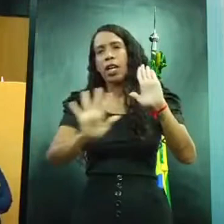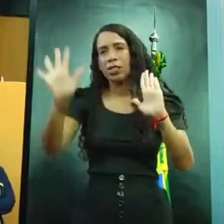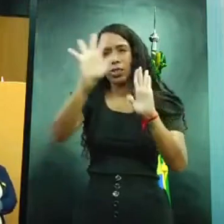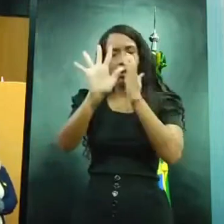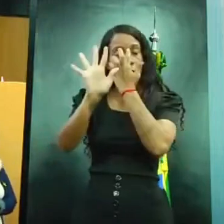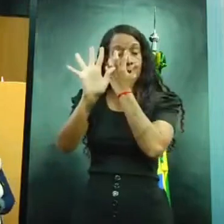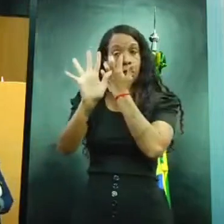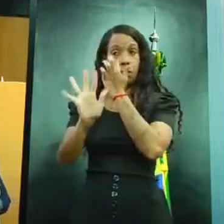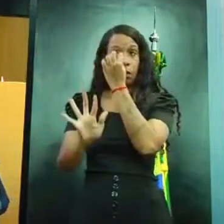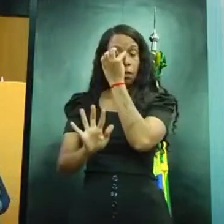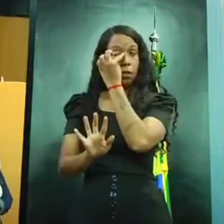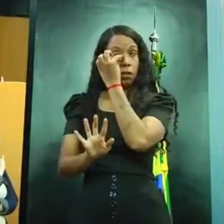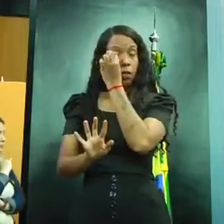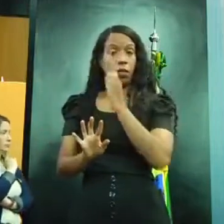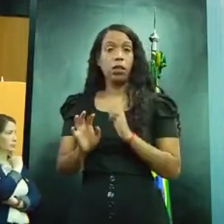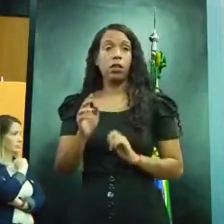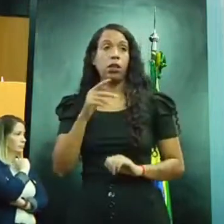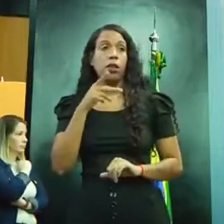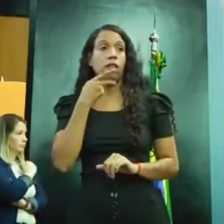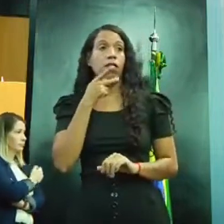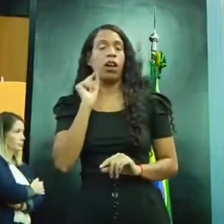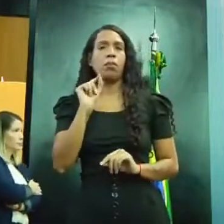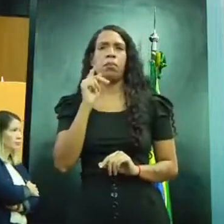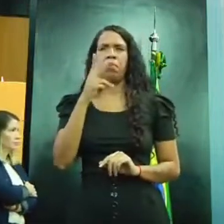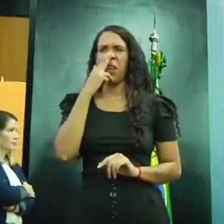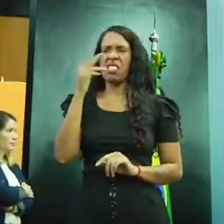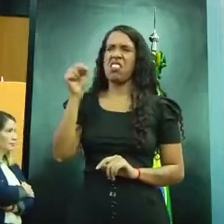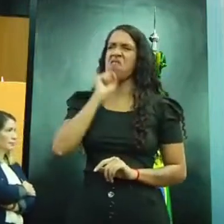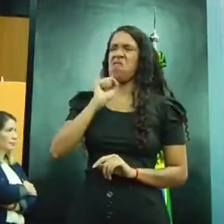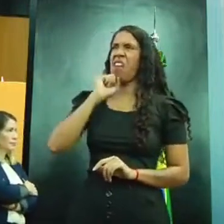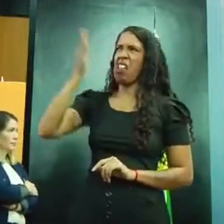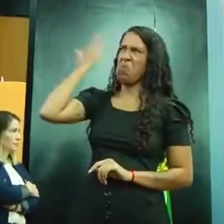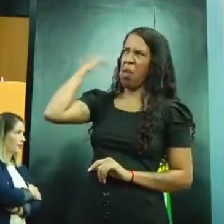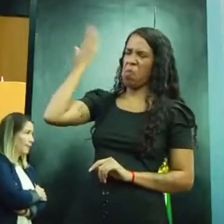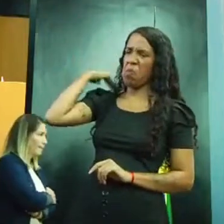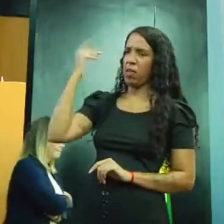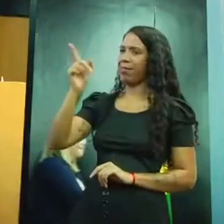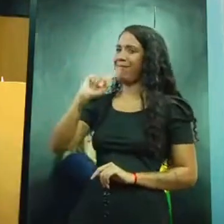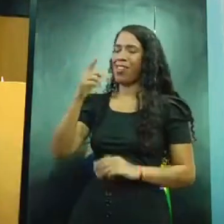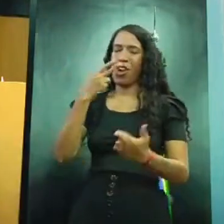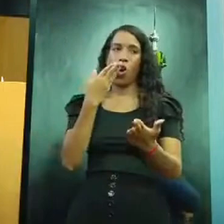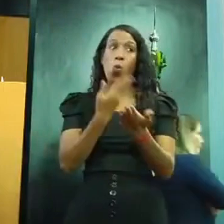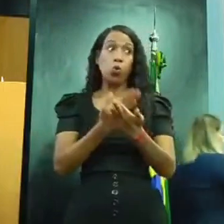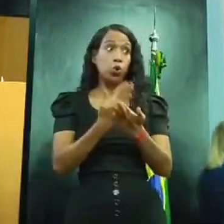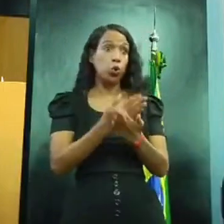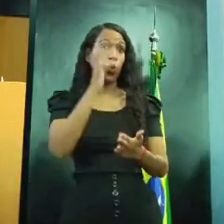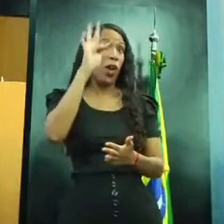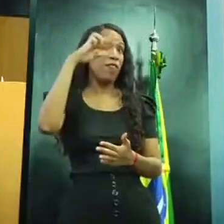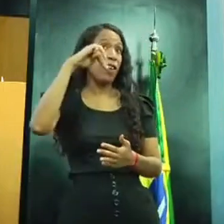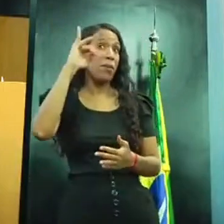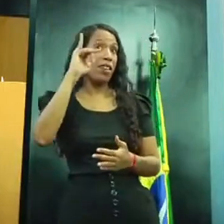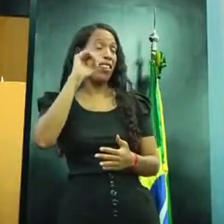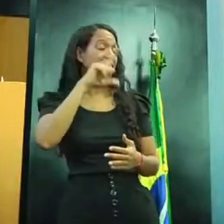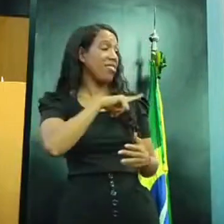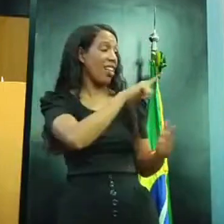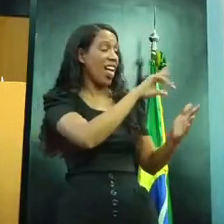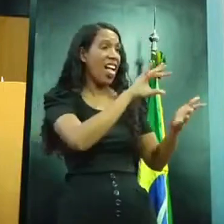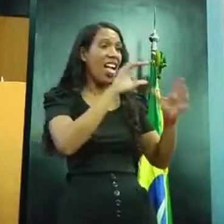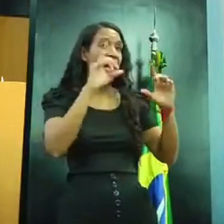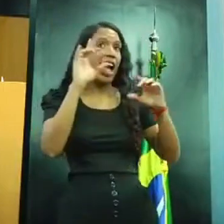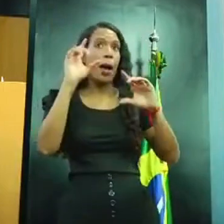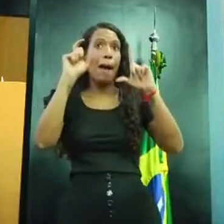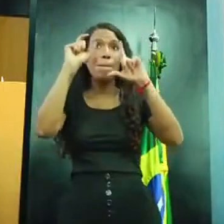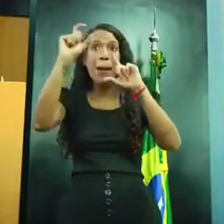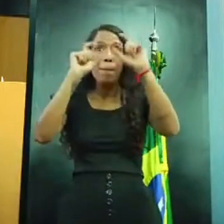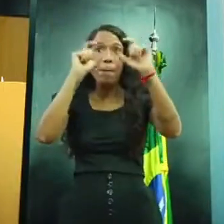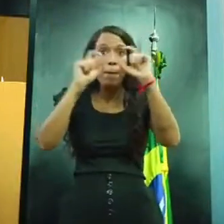ministro França, eles dizem que é uma coisa velha do passado. Pois bem, o estudo do FMI está escrito aqui com as letras